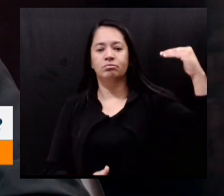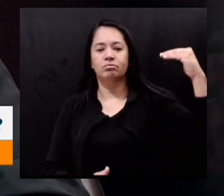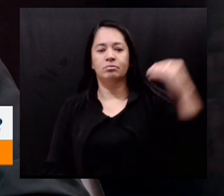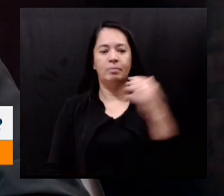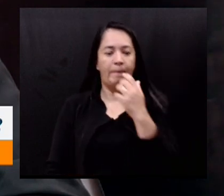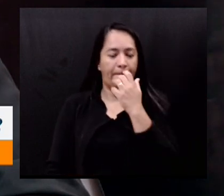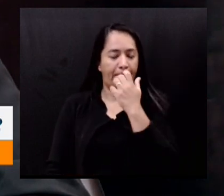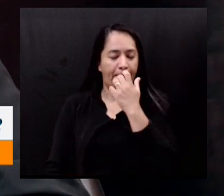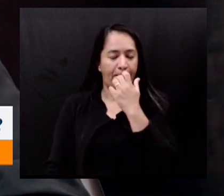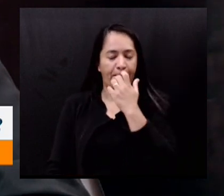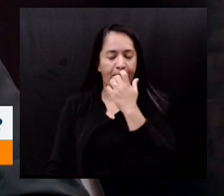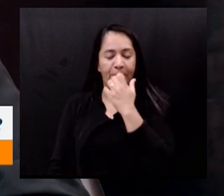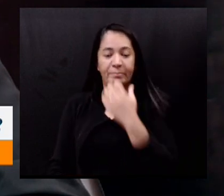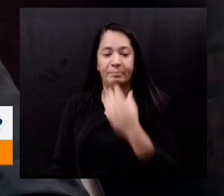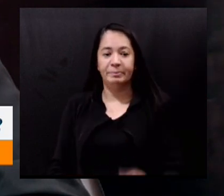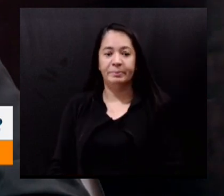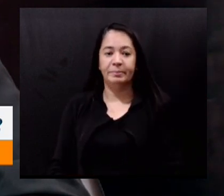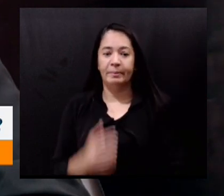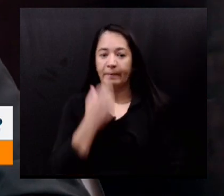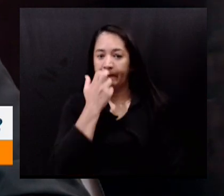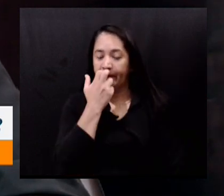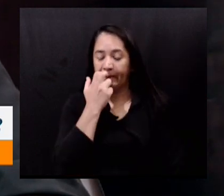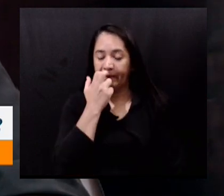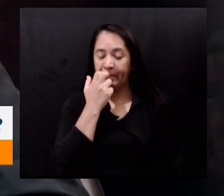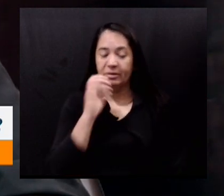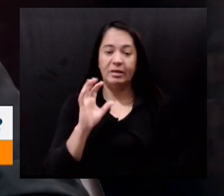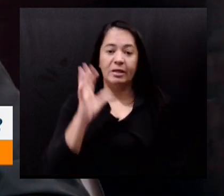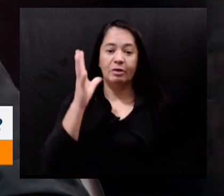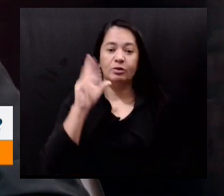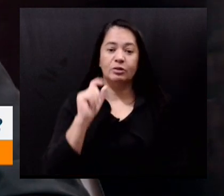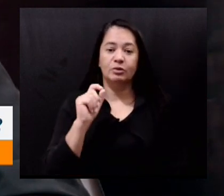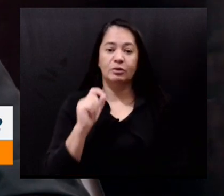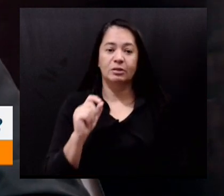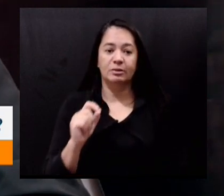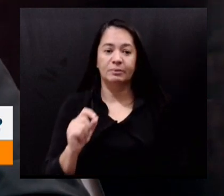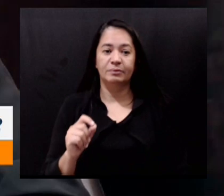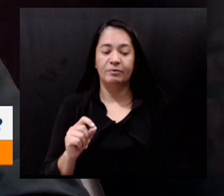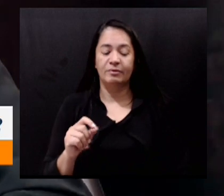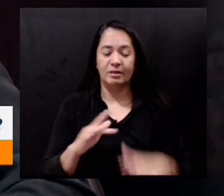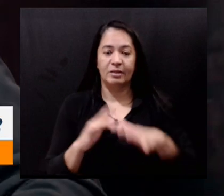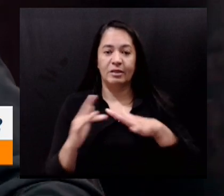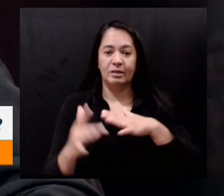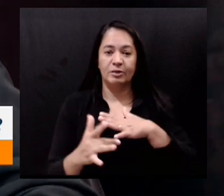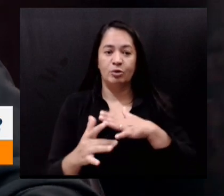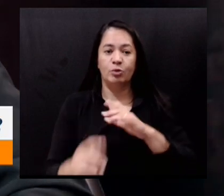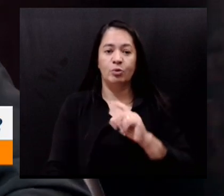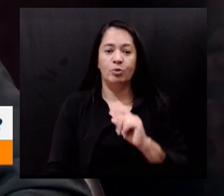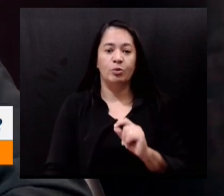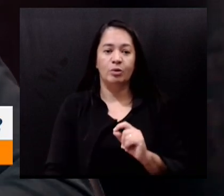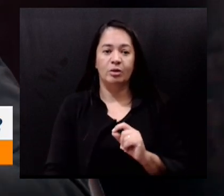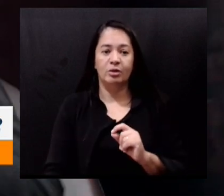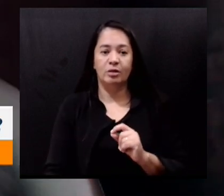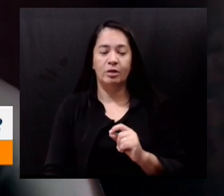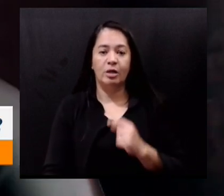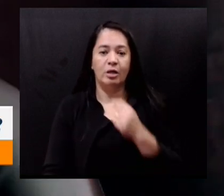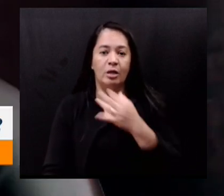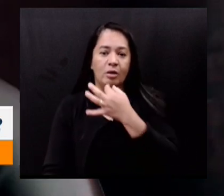e acontece muito nas redes sociais, acredito que um dos